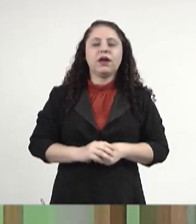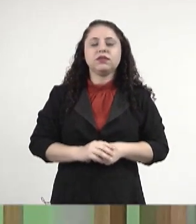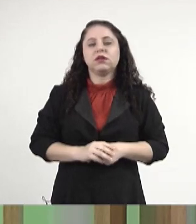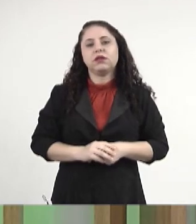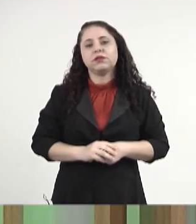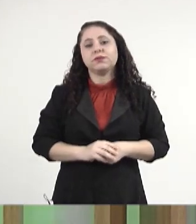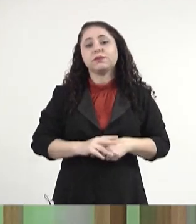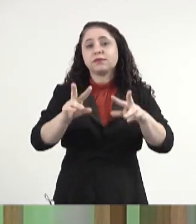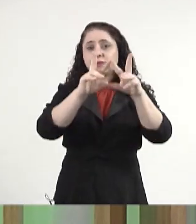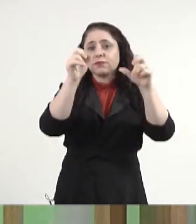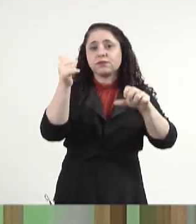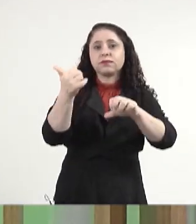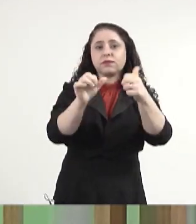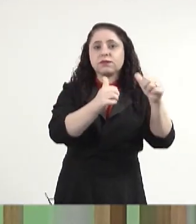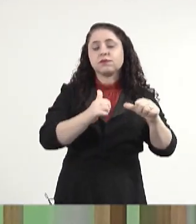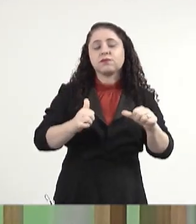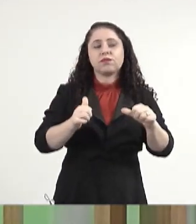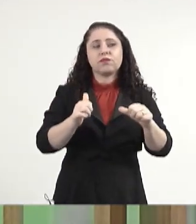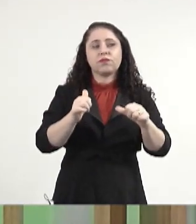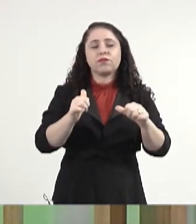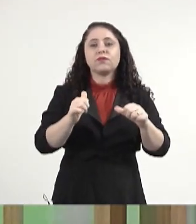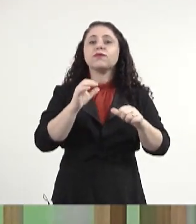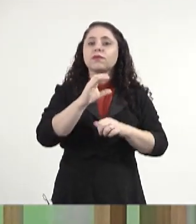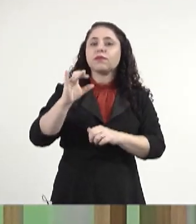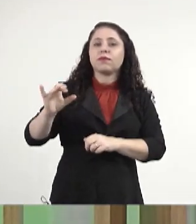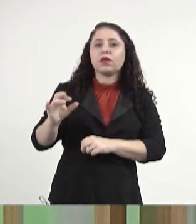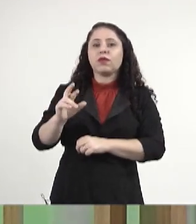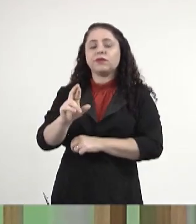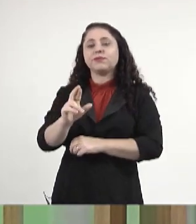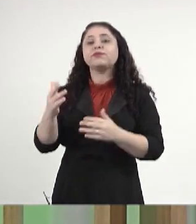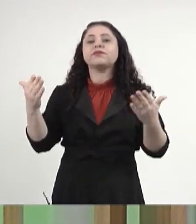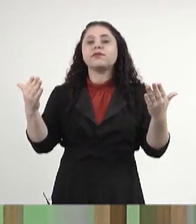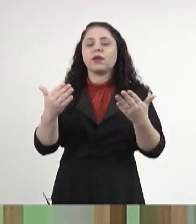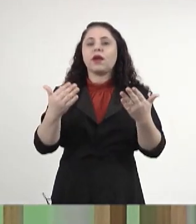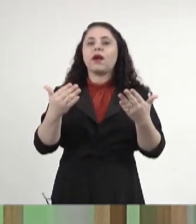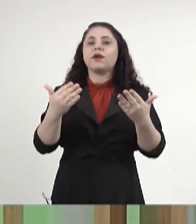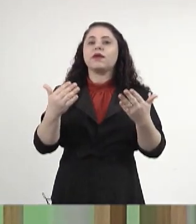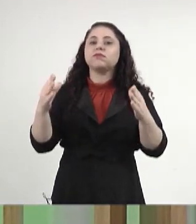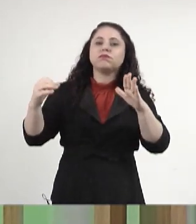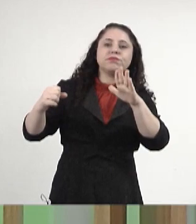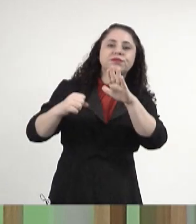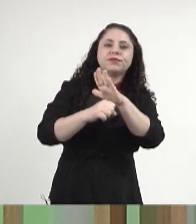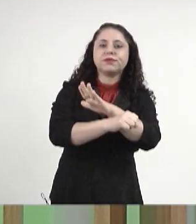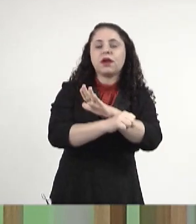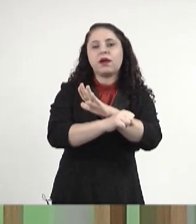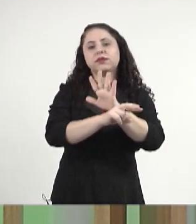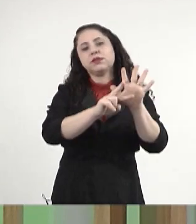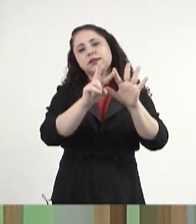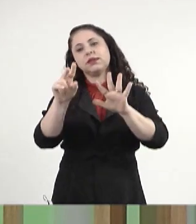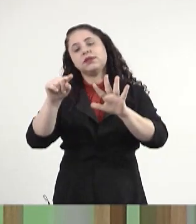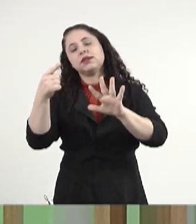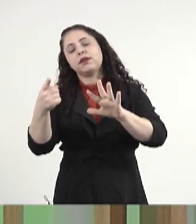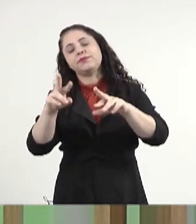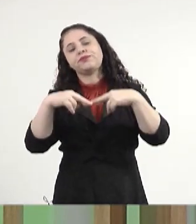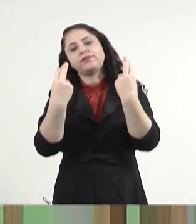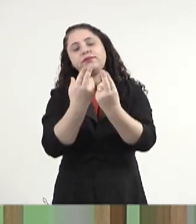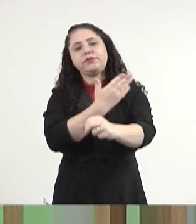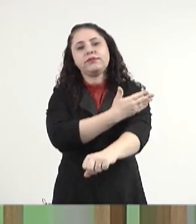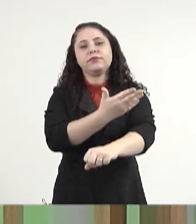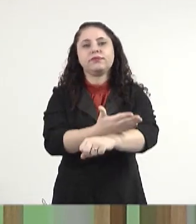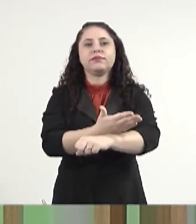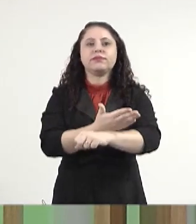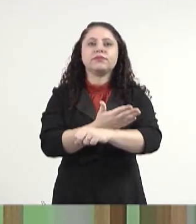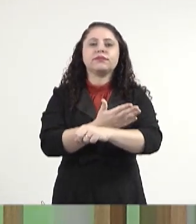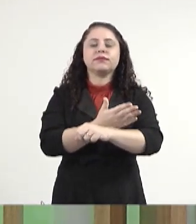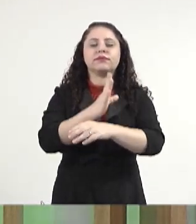As matérias analisadas hoje pela Comissão de Constituição, Justiça e Redação devem ser incluídas nas próximas sessões para votação